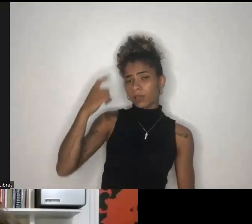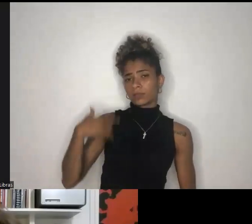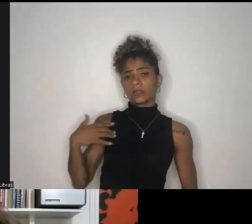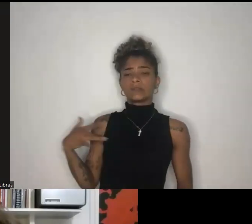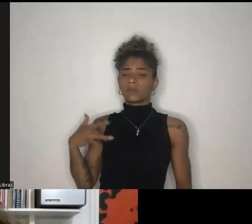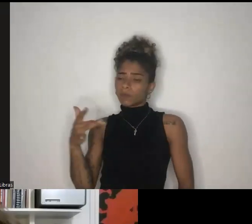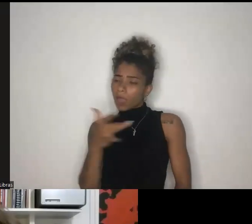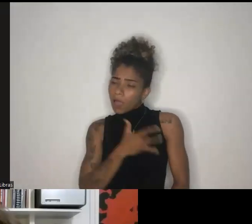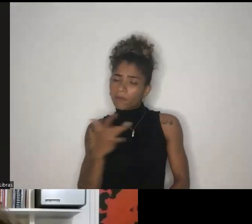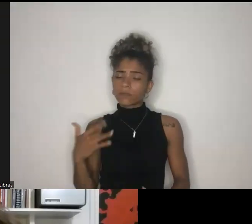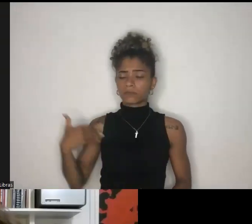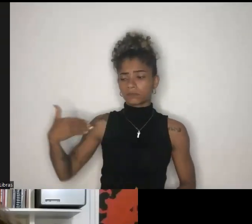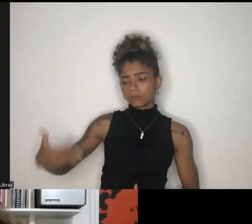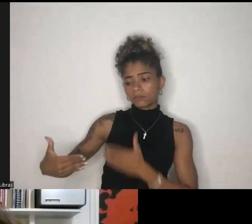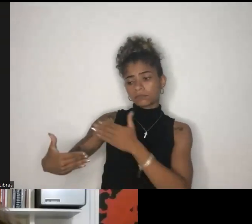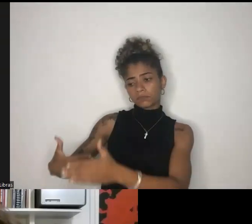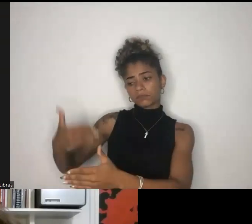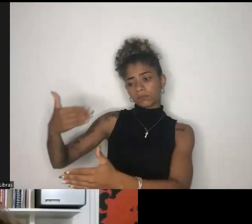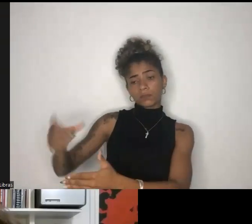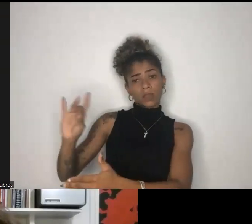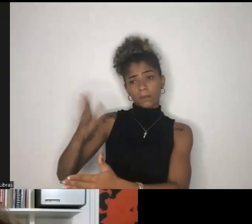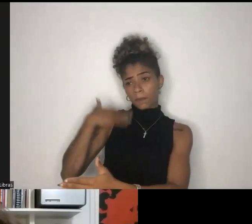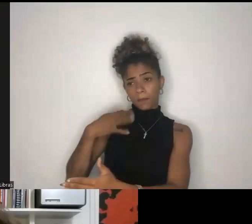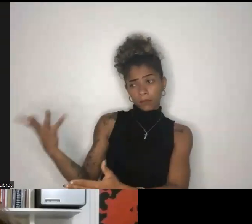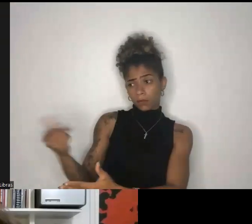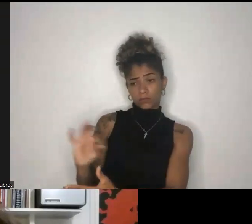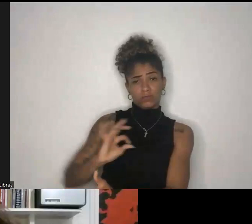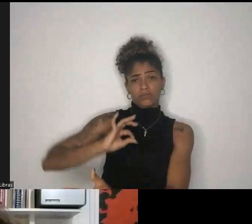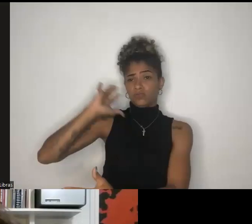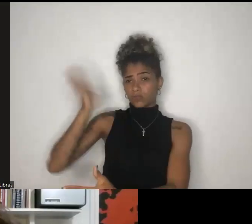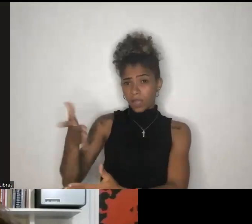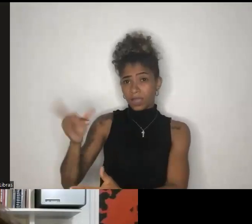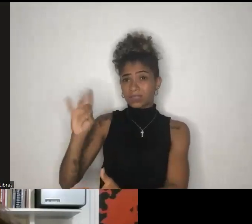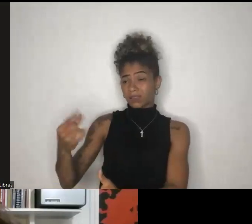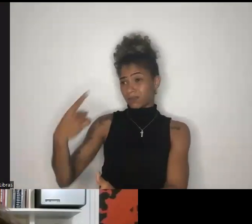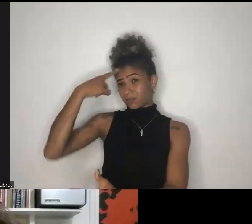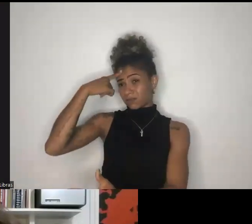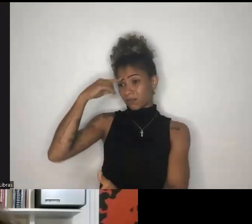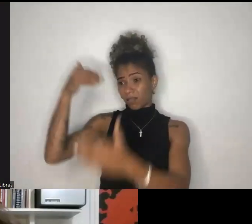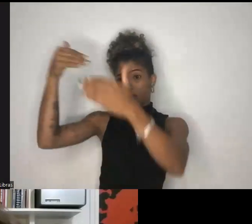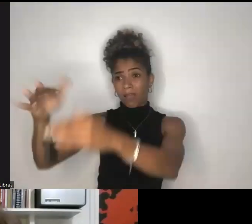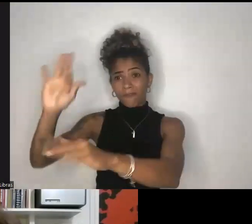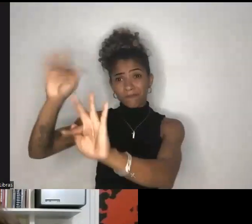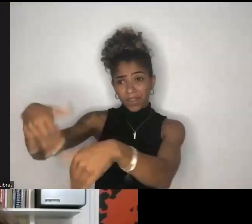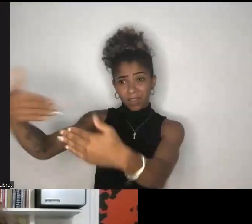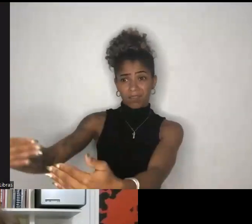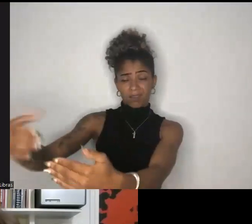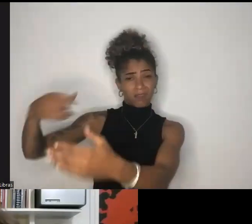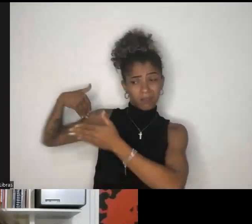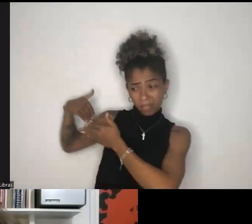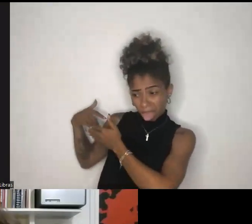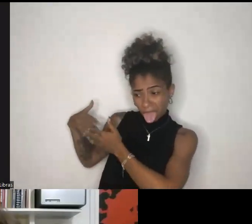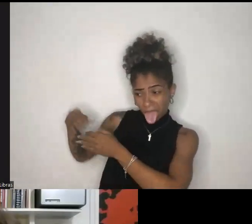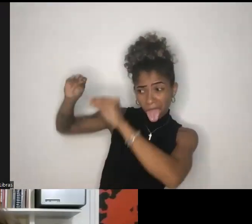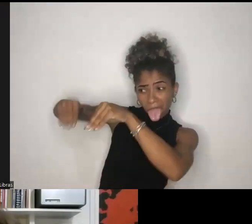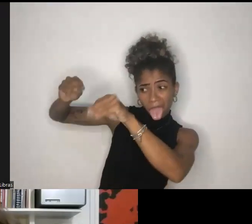em vários sentidos isso é um sucesso Agora se a gente está pensando Só na entrega e que se dane A equipe